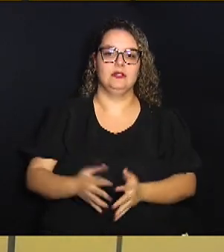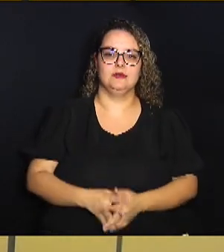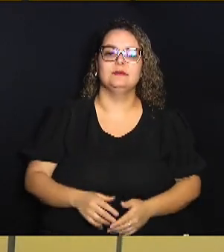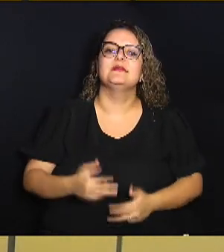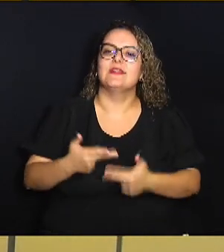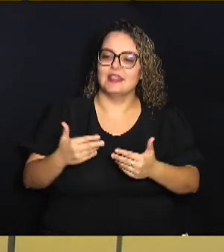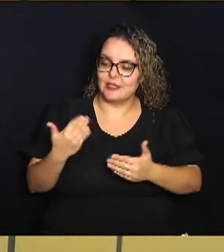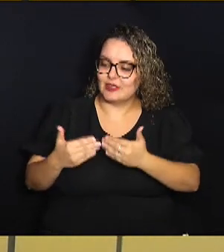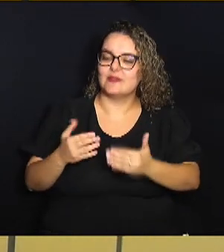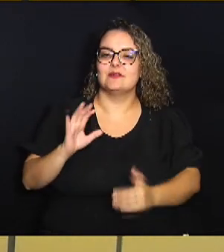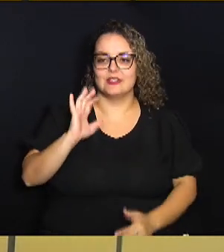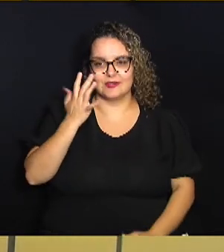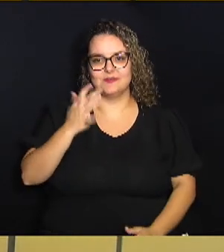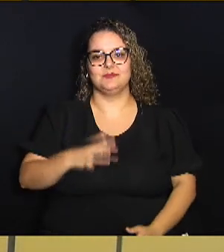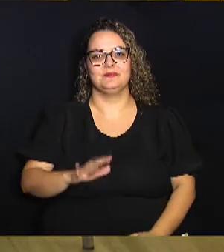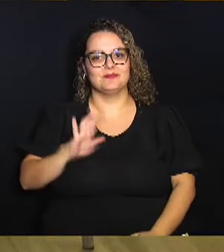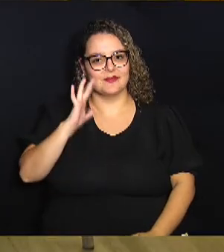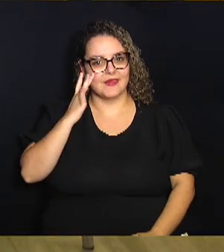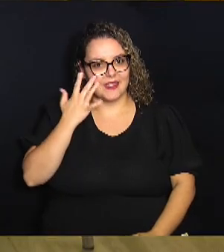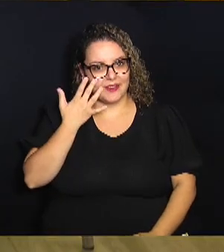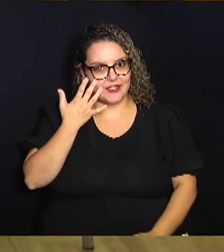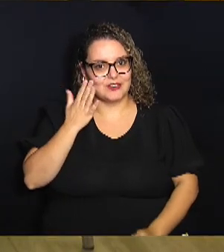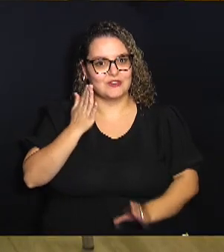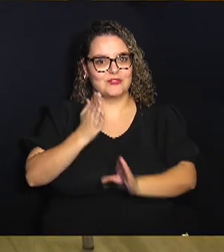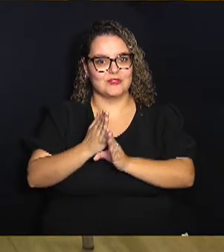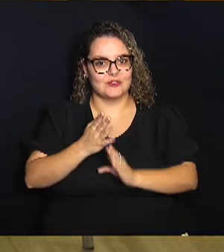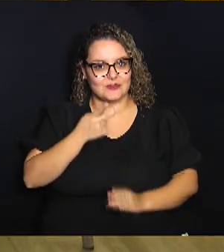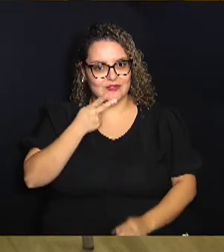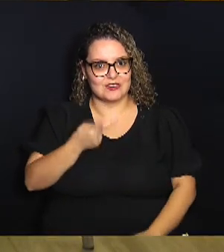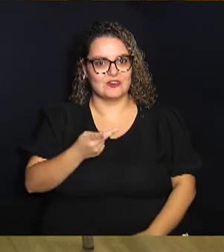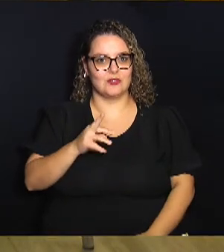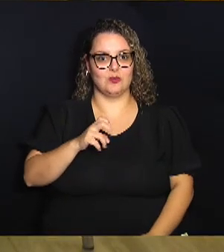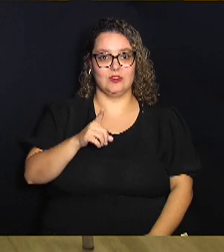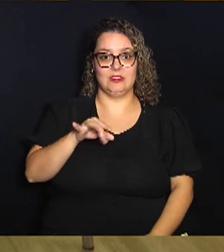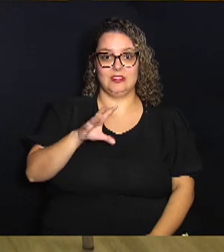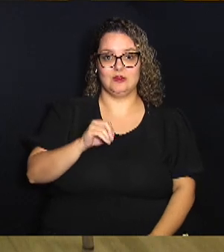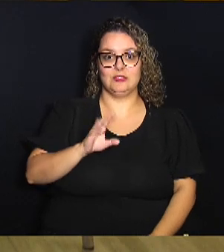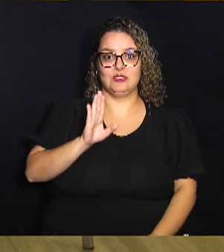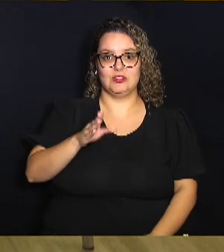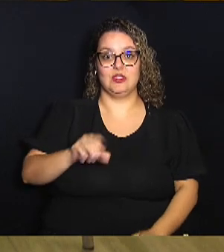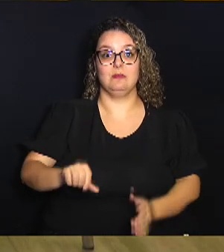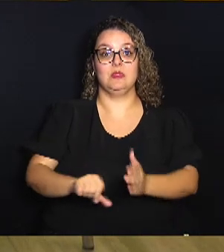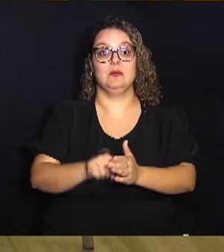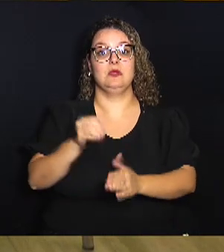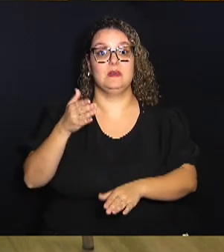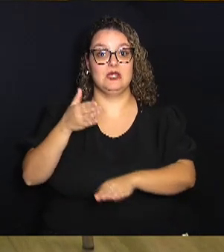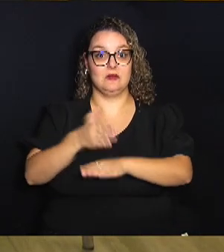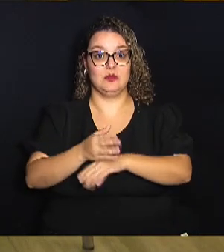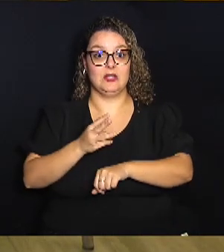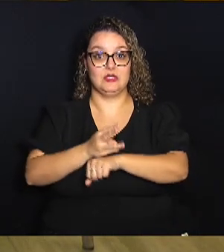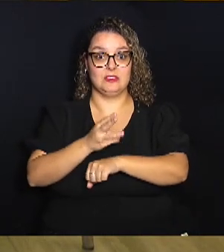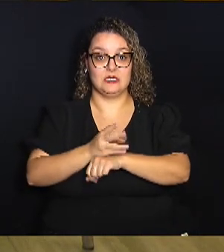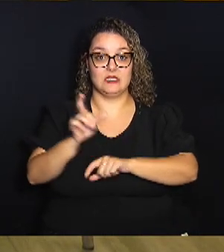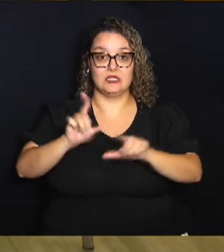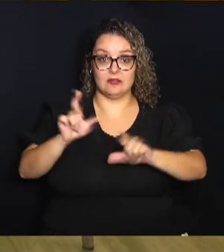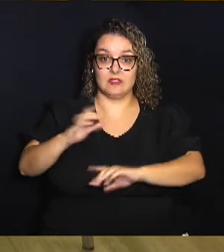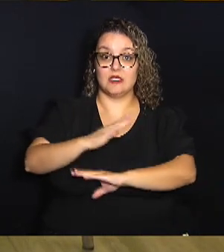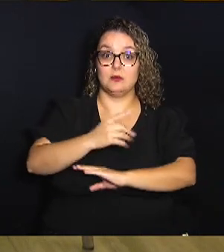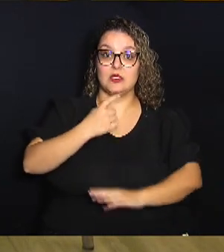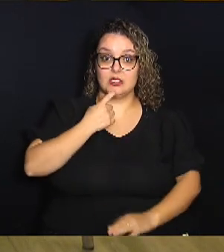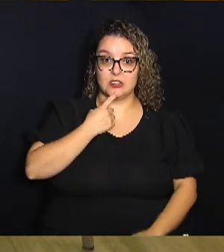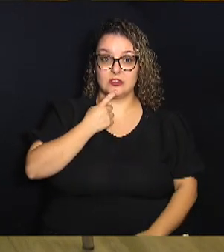vai funcionar, eu não tenho acho dúvida. que bem ao encontro disso que você disse, Rodrigo, a gente já tem uma primeira participação pelo WhatsApp da TV Câmara